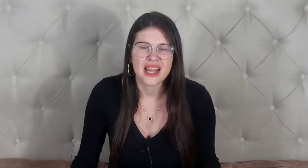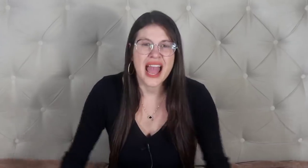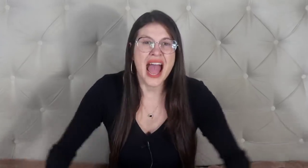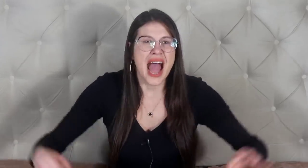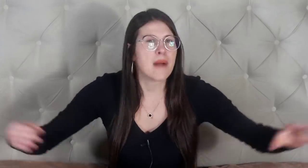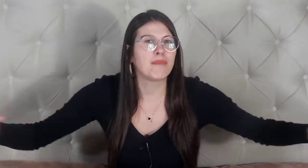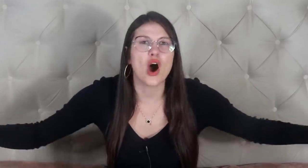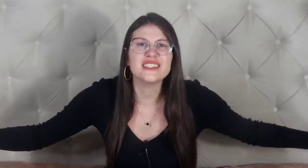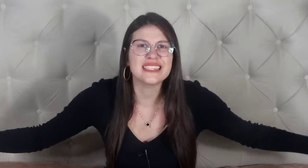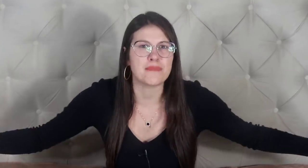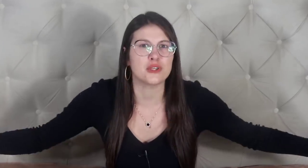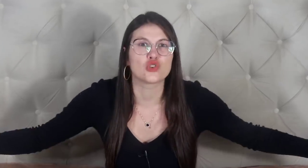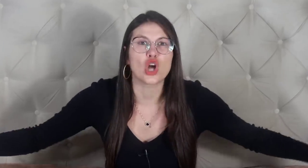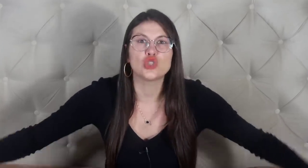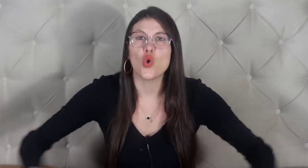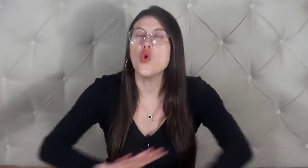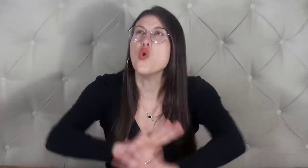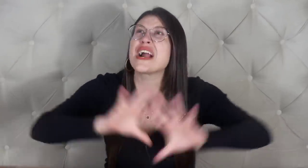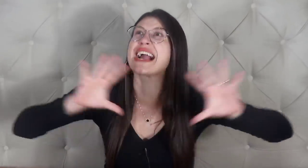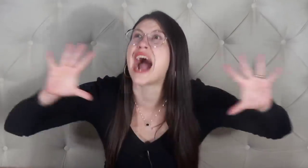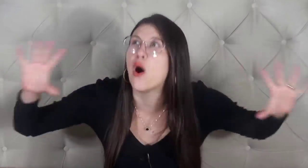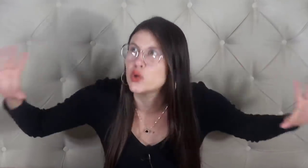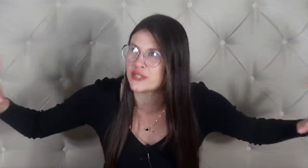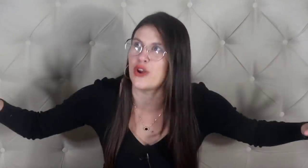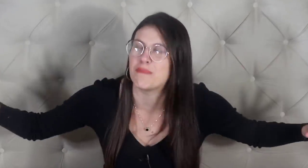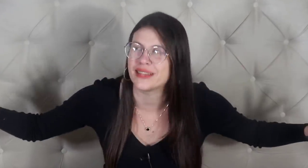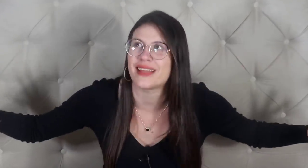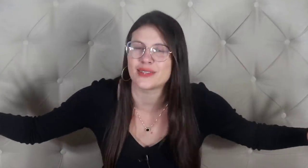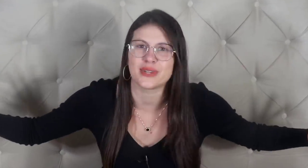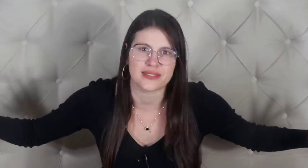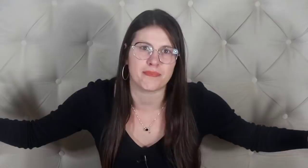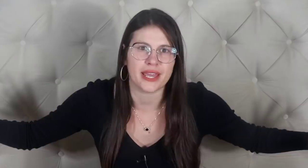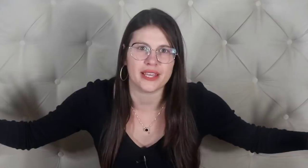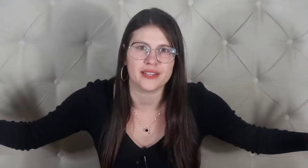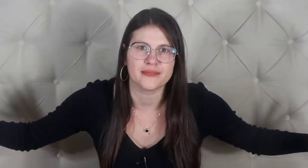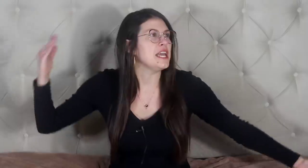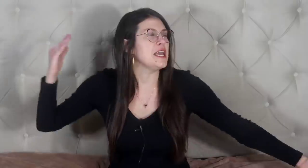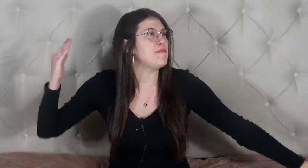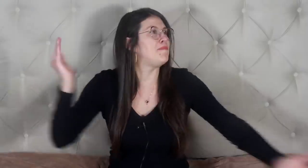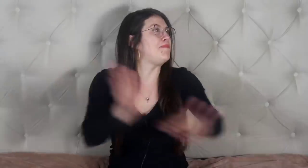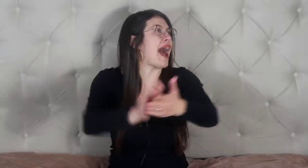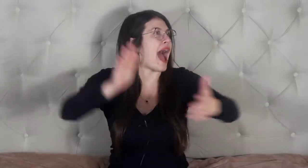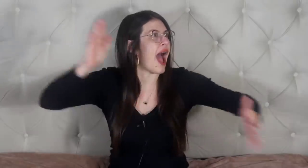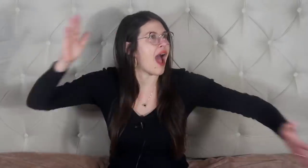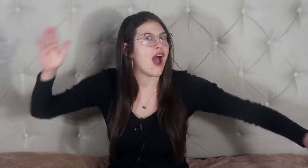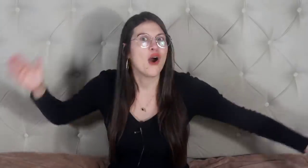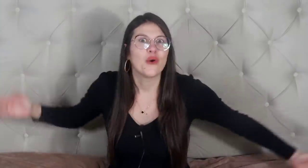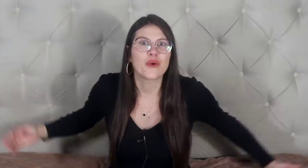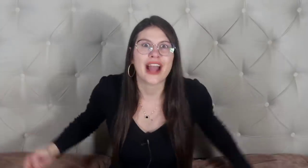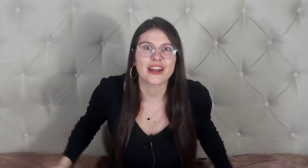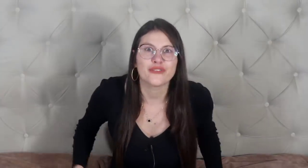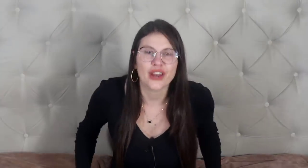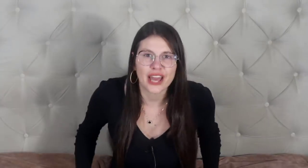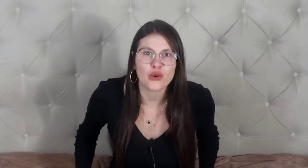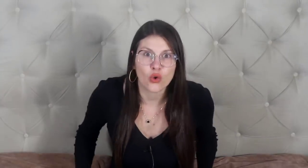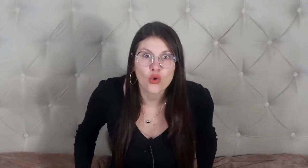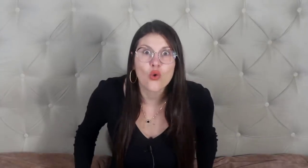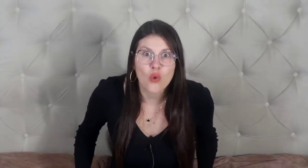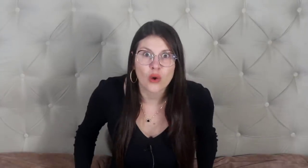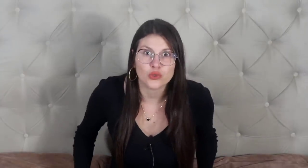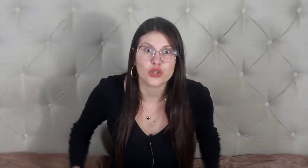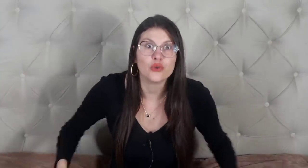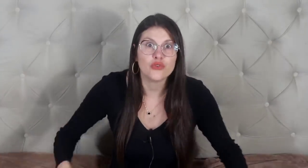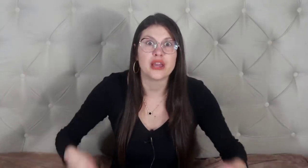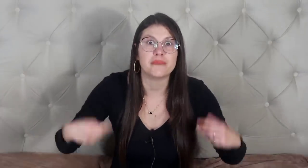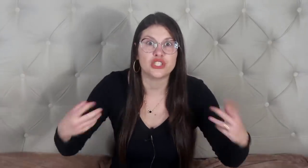noção. Após esse episódio, o caos foi implantado na CPI. E pá! O cara foi lá e